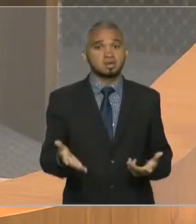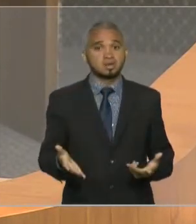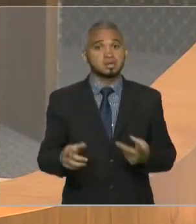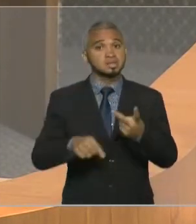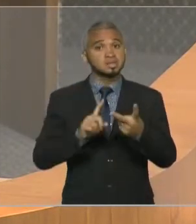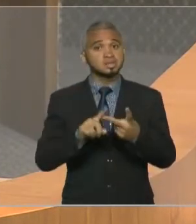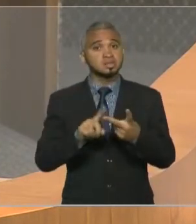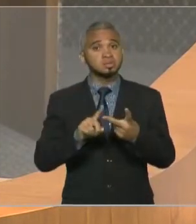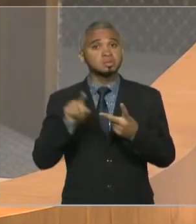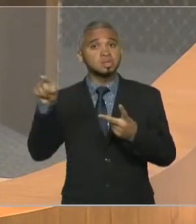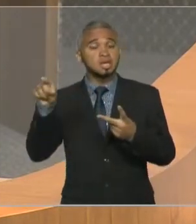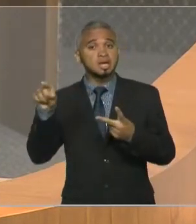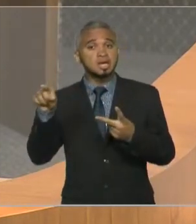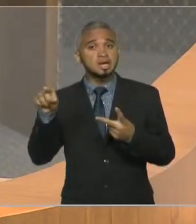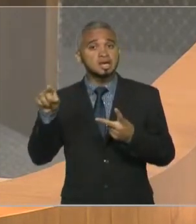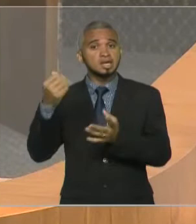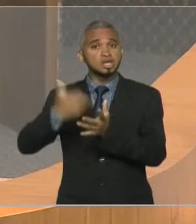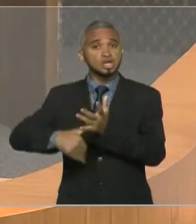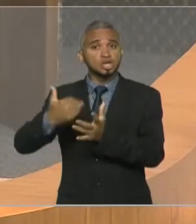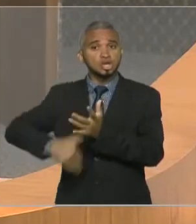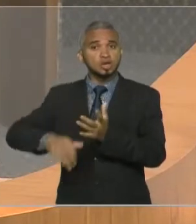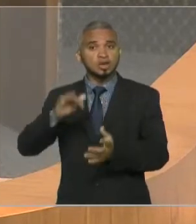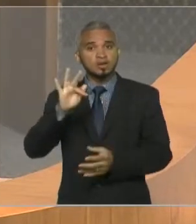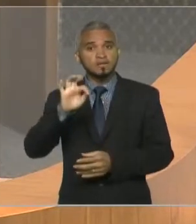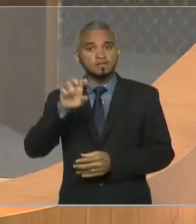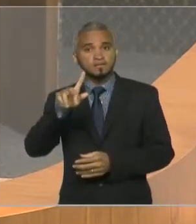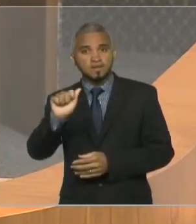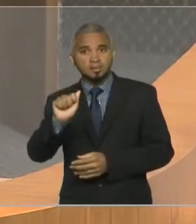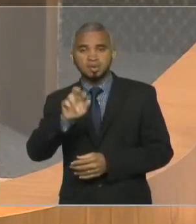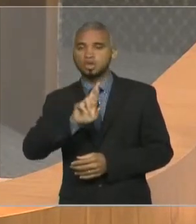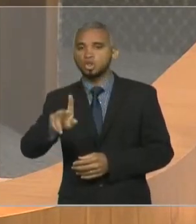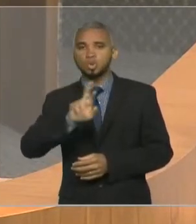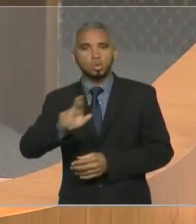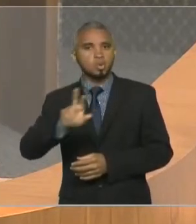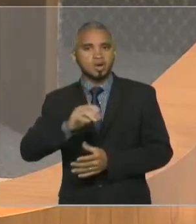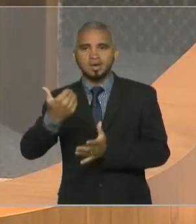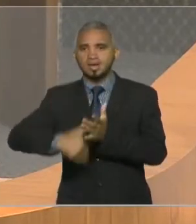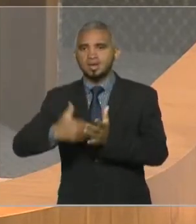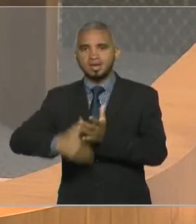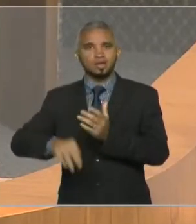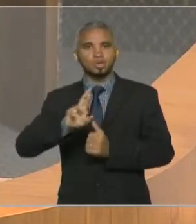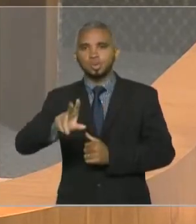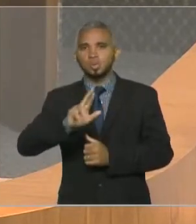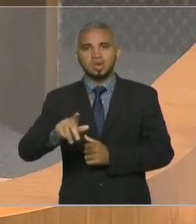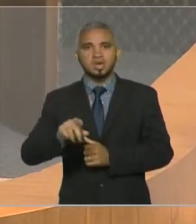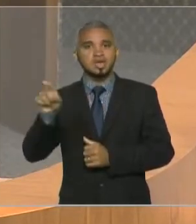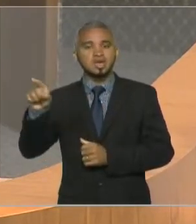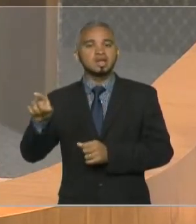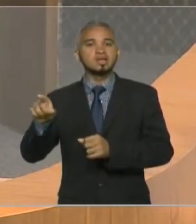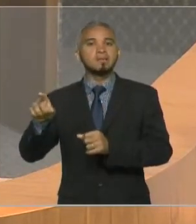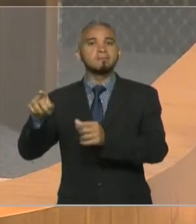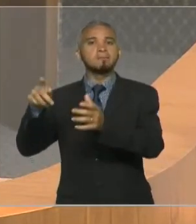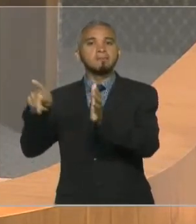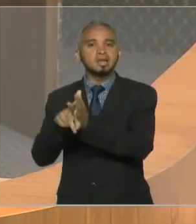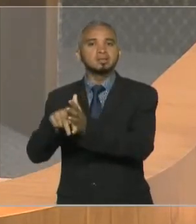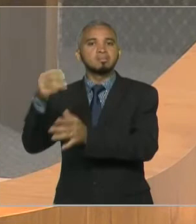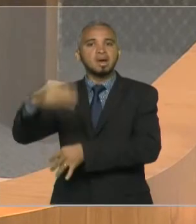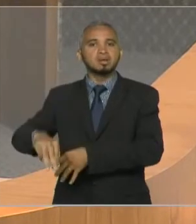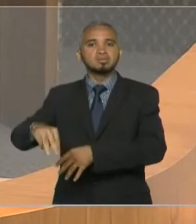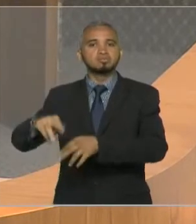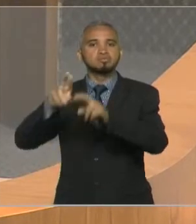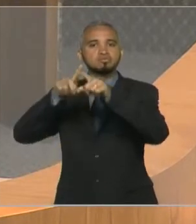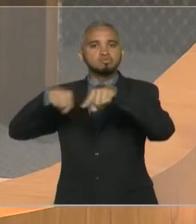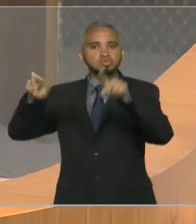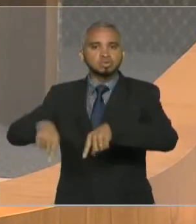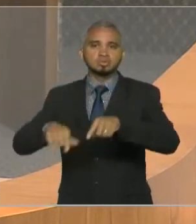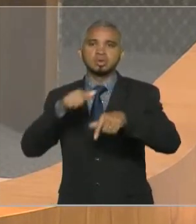ele não recolhe para o FEPA, porque ele não é servidor do Estado do Maranhão. Agora me respondam vocês, qual é o compromisso que